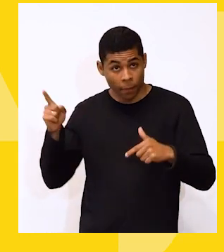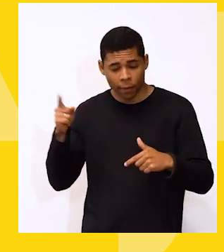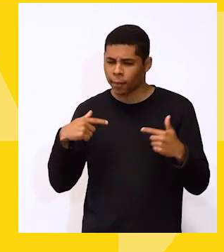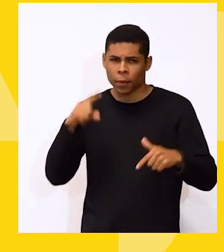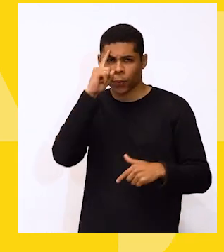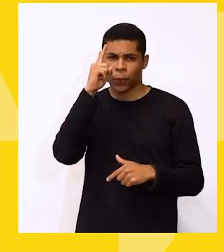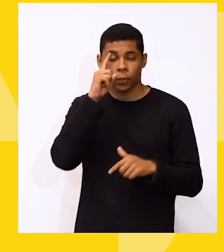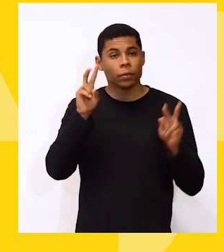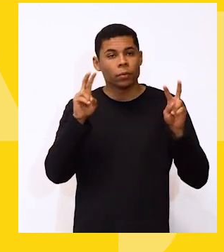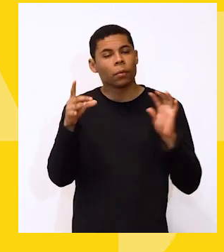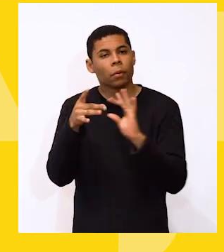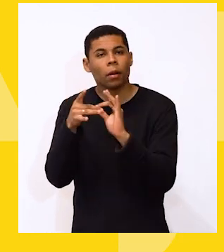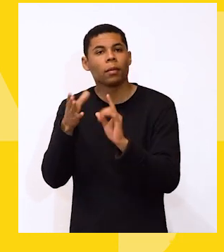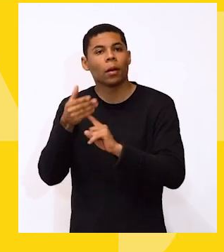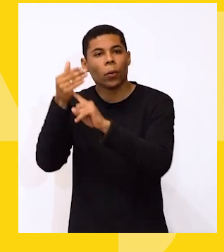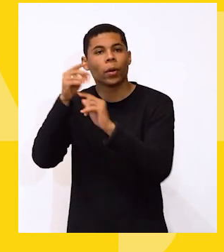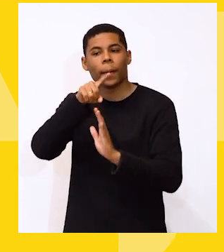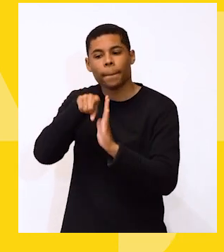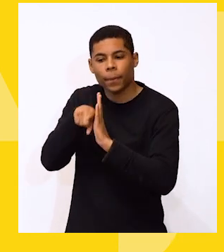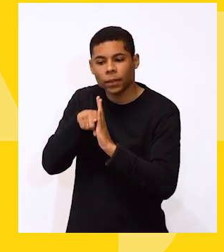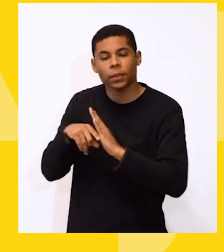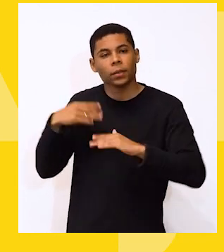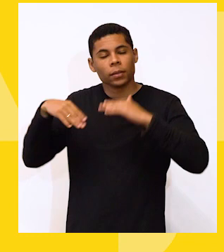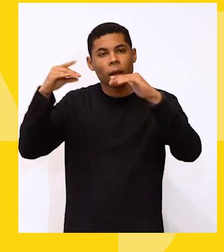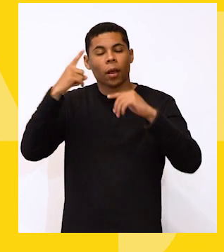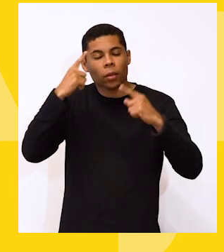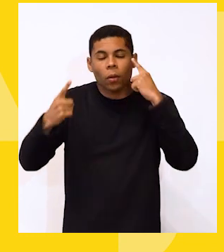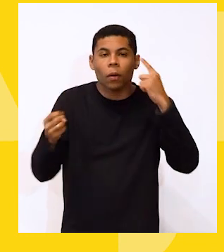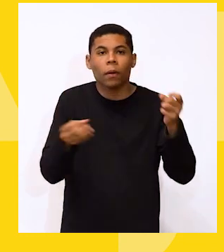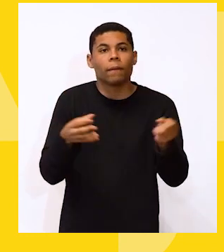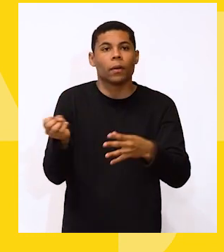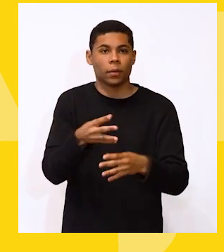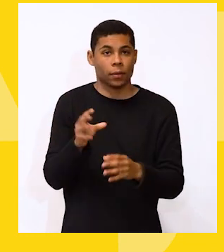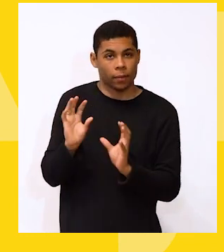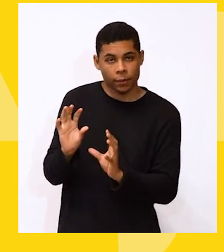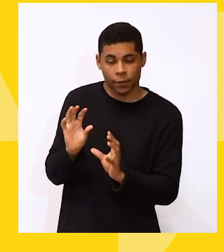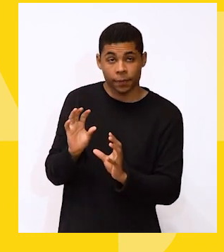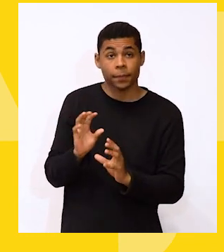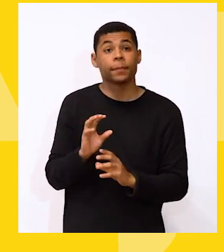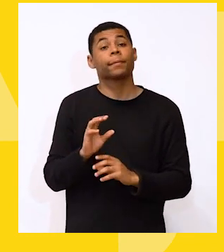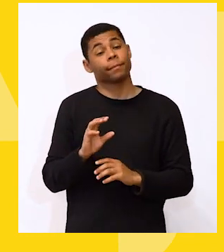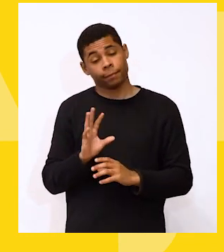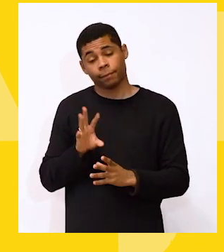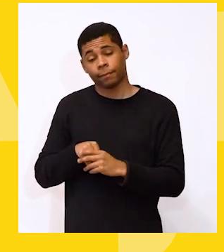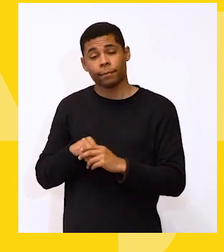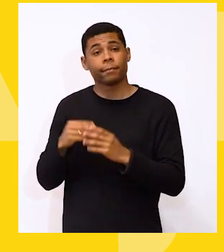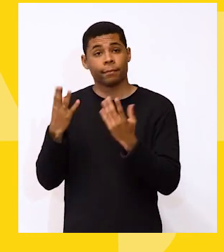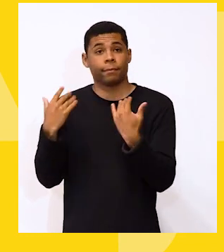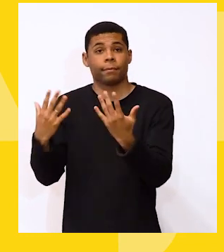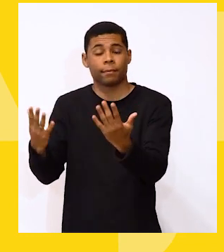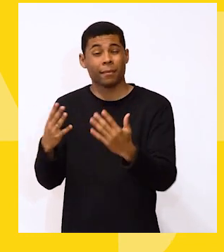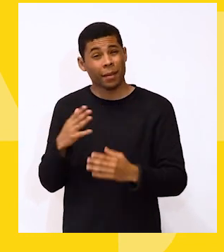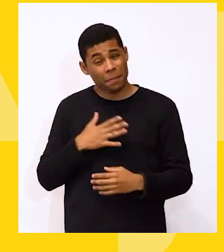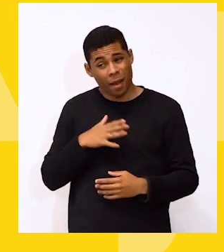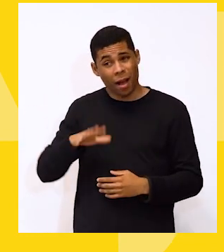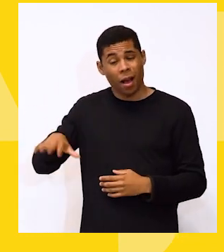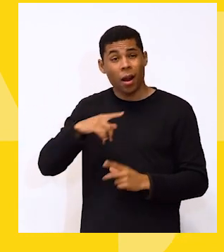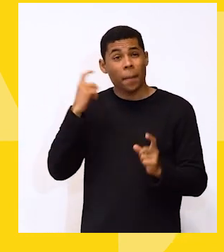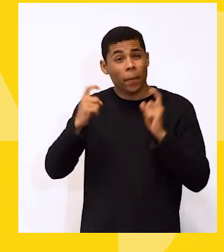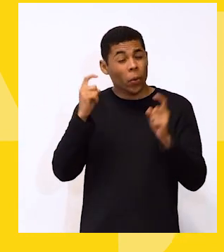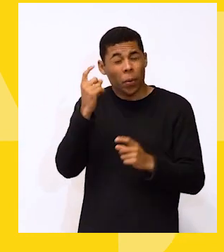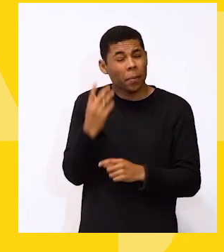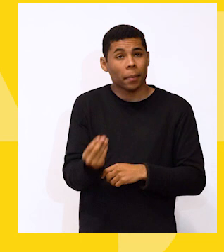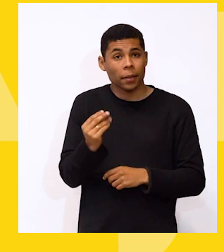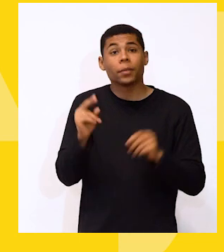novas tecnologias né Pesquisa desenvolvimento inovação notadamente ensina agrícola não era que me preocupa bastante a